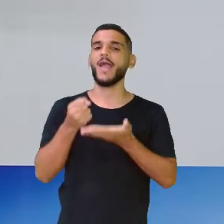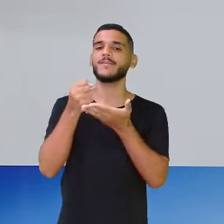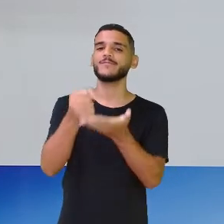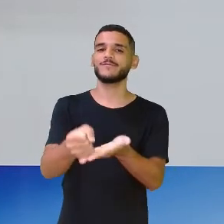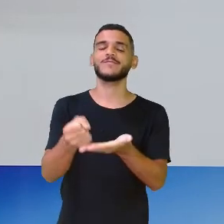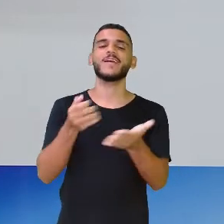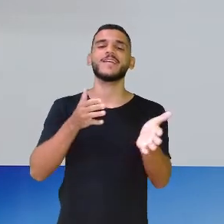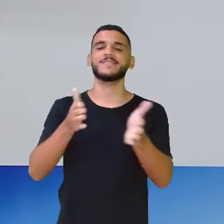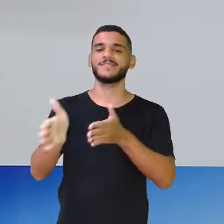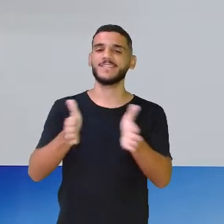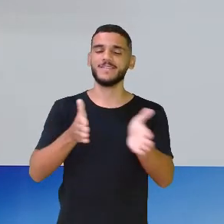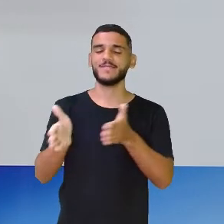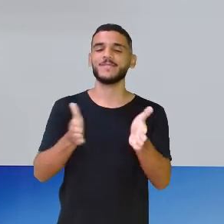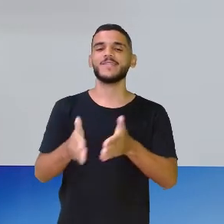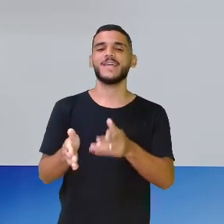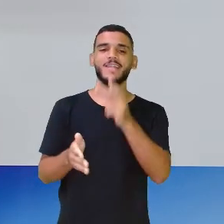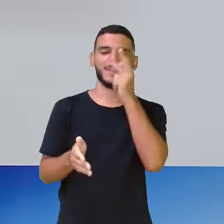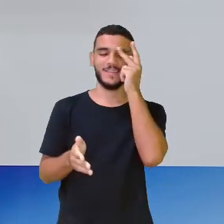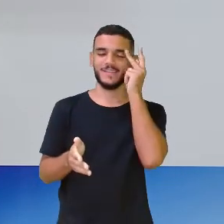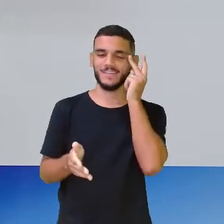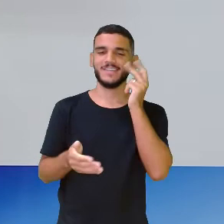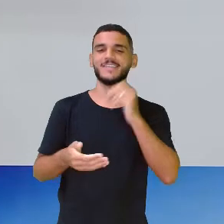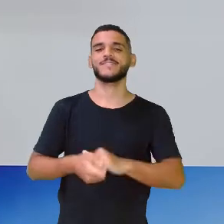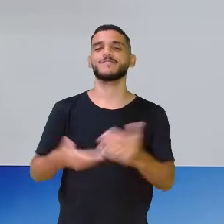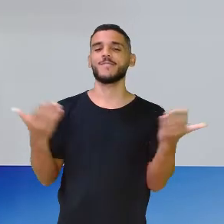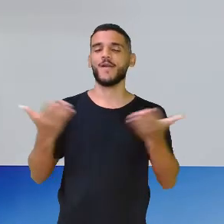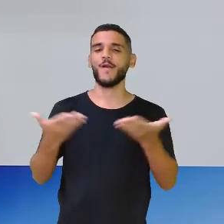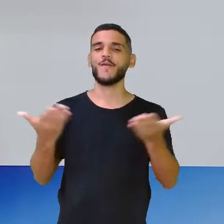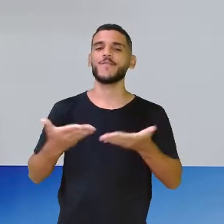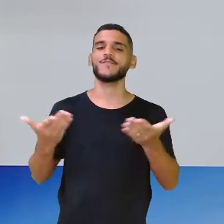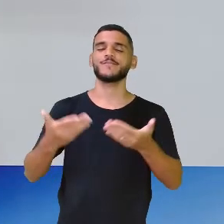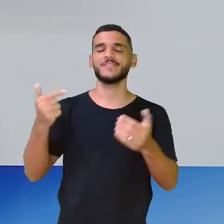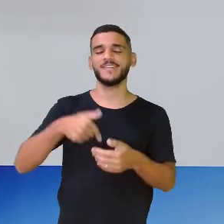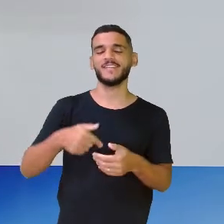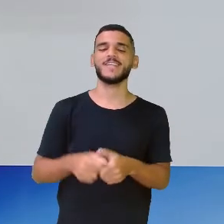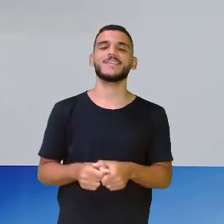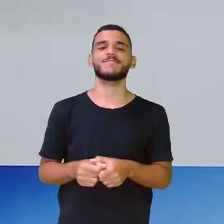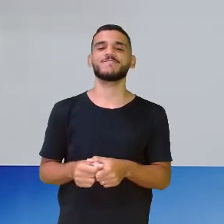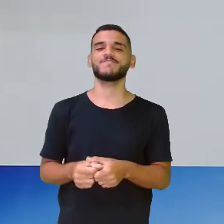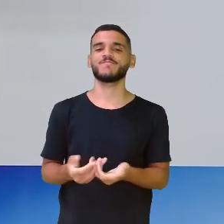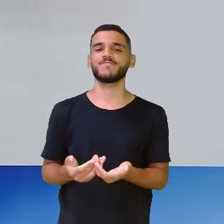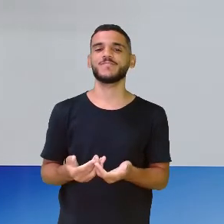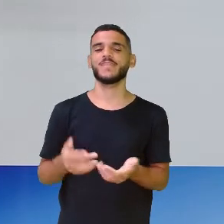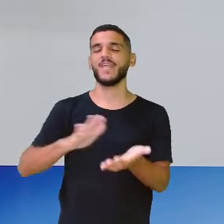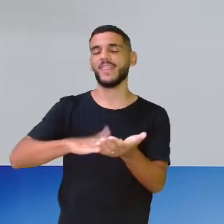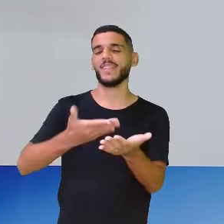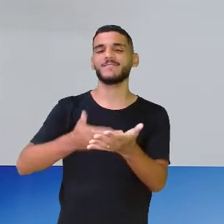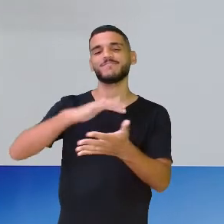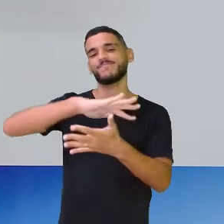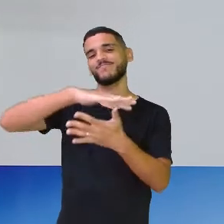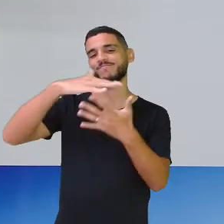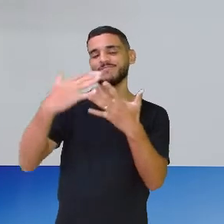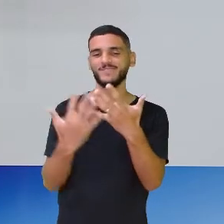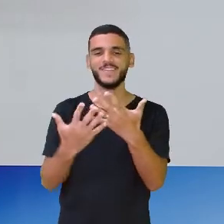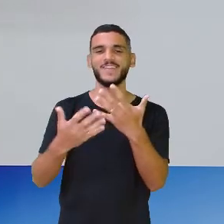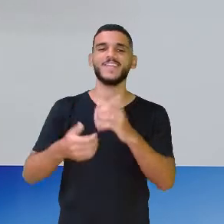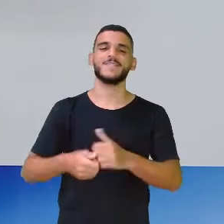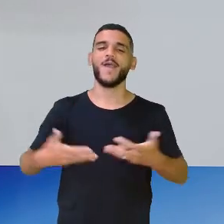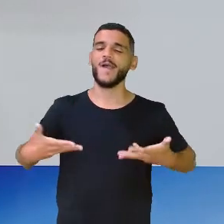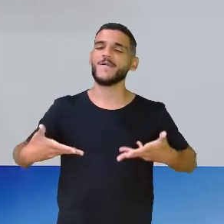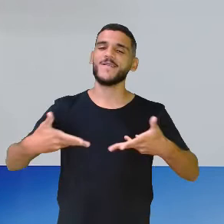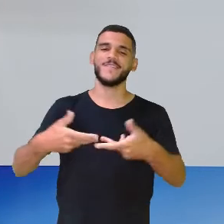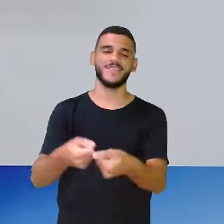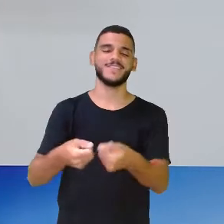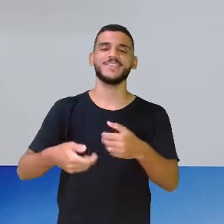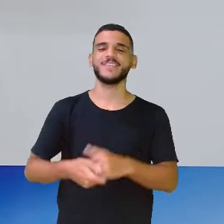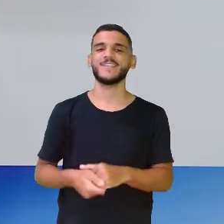acessibilidade, Clisman está aqui fazendo aquele trabalho maravilhoso, né? Interpretação de Libras. Acho muito bonito